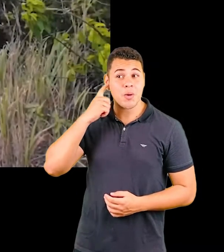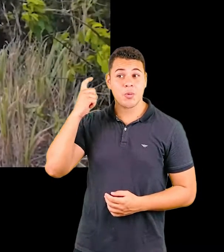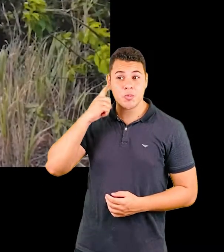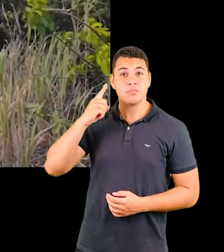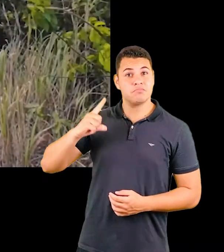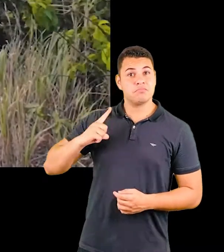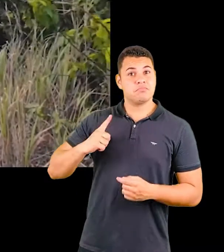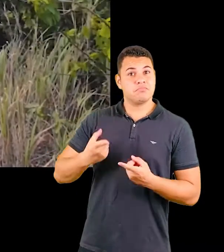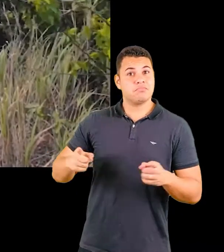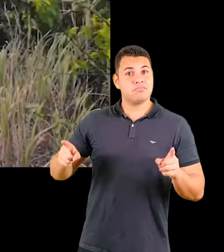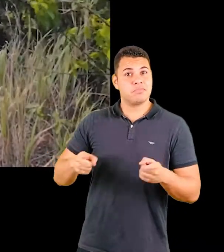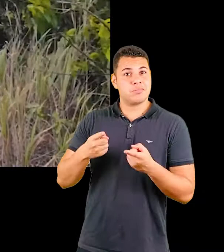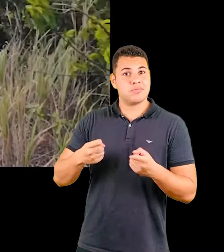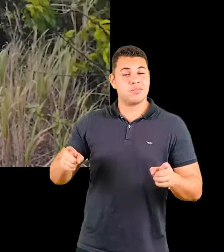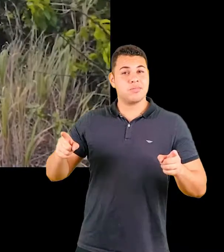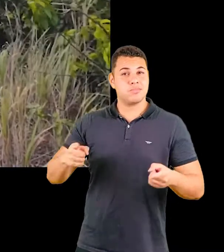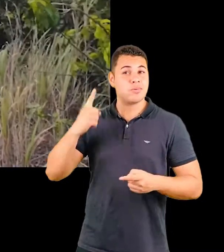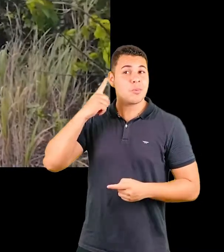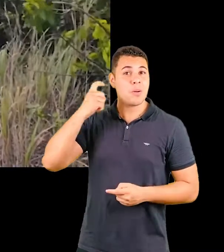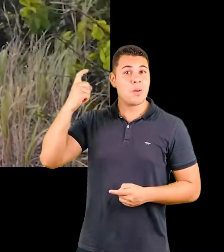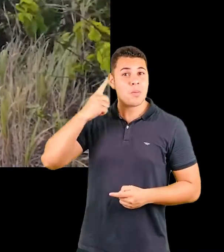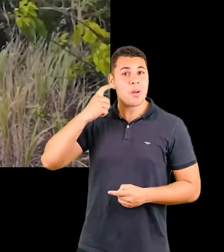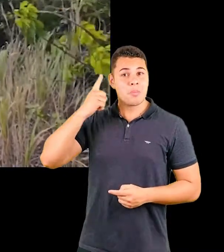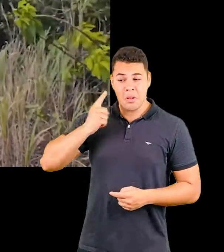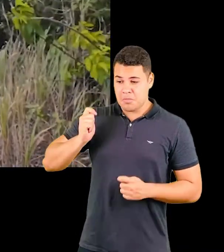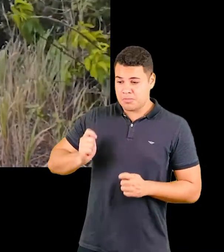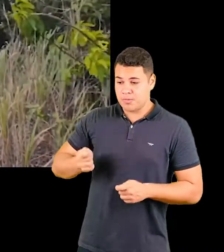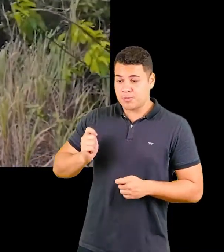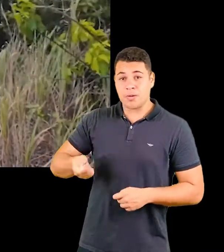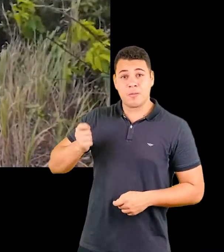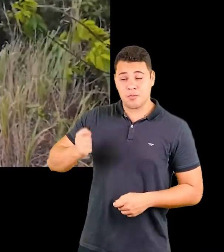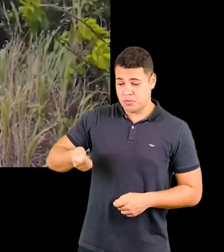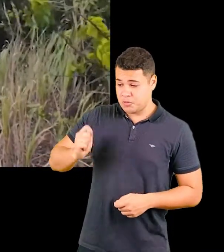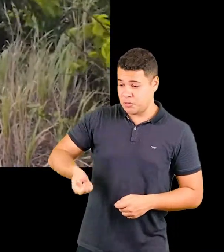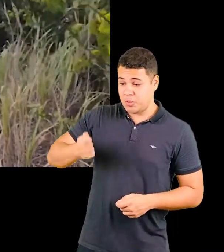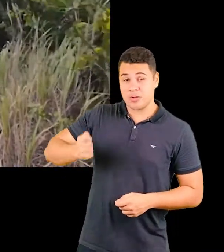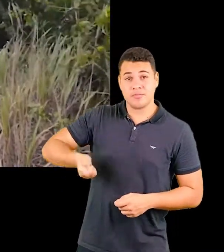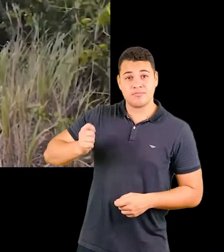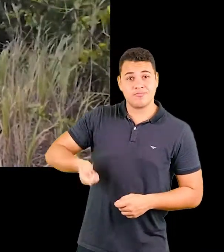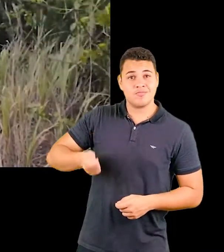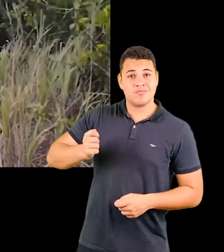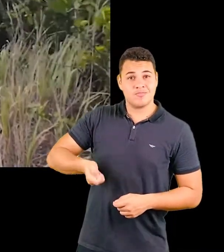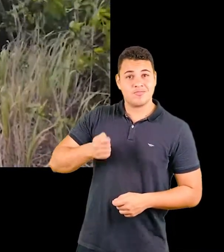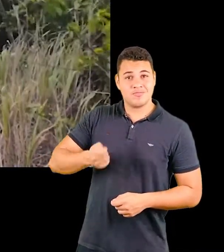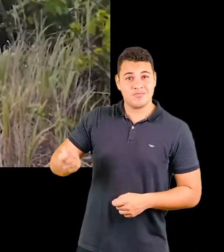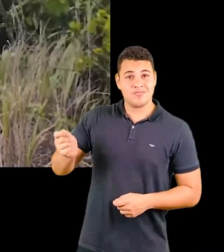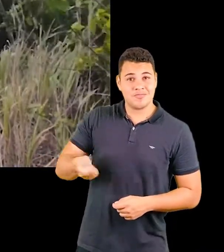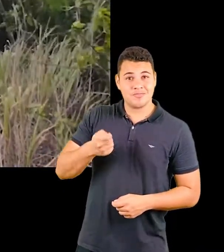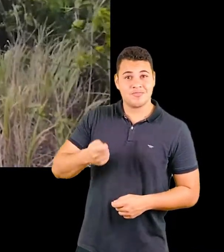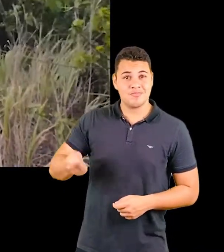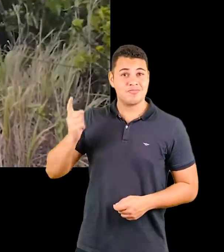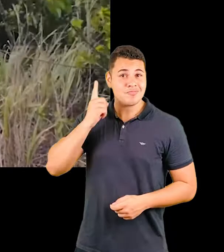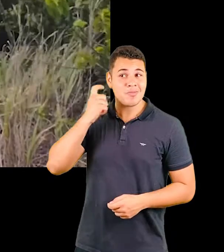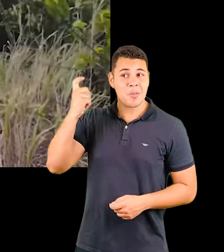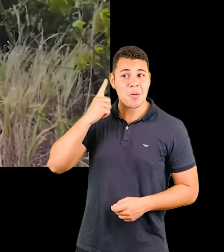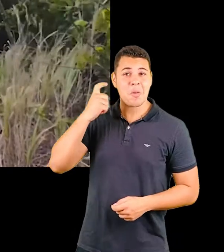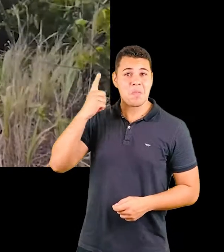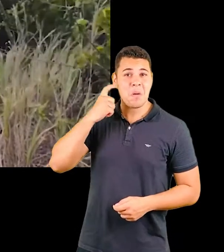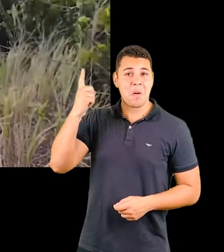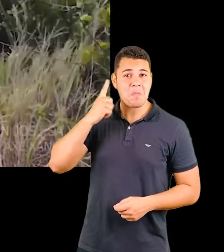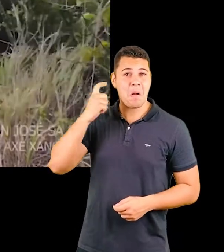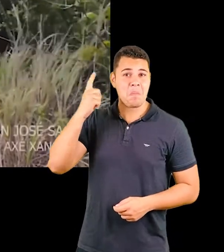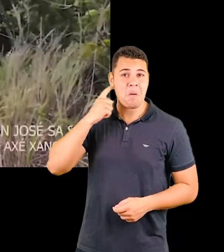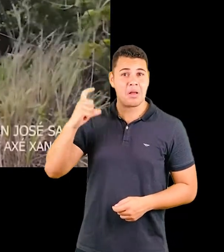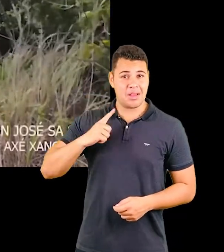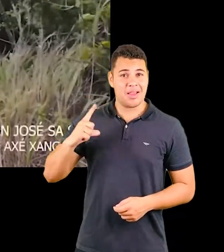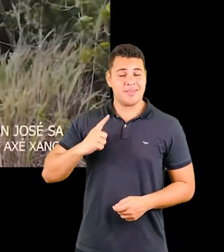Iraquitã José da Silva, Alagbê, Duilé, Axé, Xanguairá, surgem entre a plantação. Ele tem pele parda, olhos pretos,